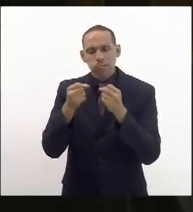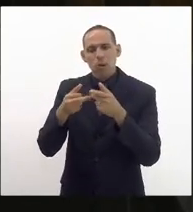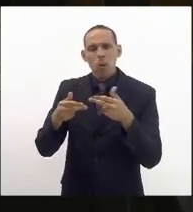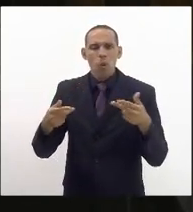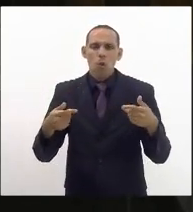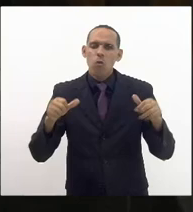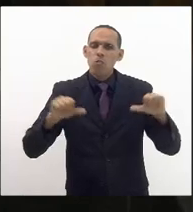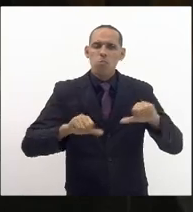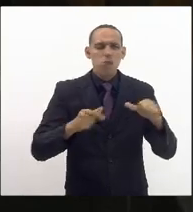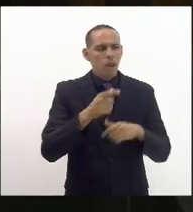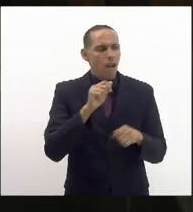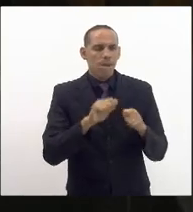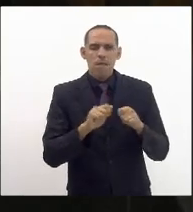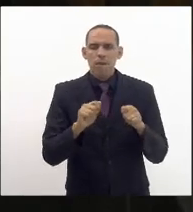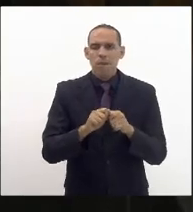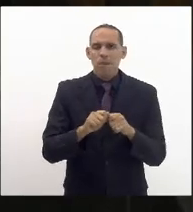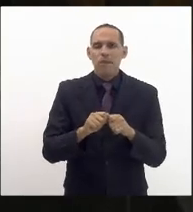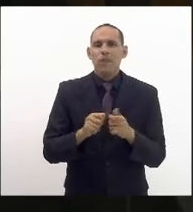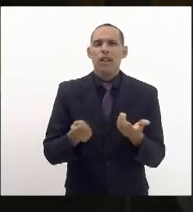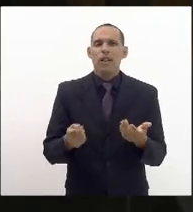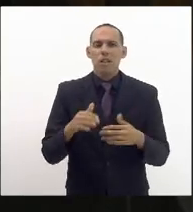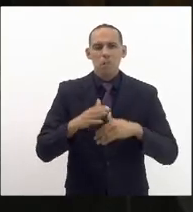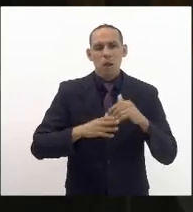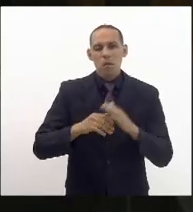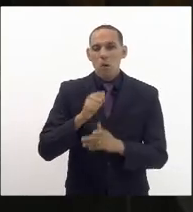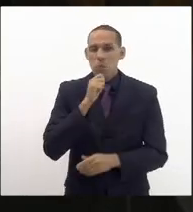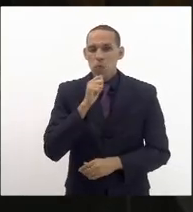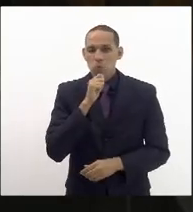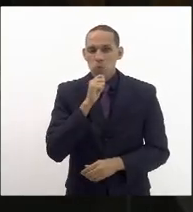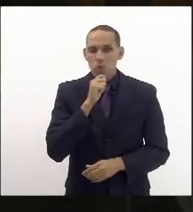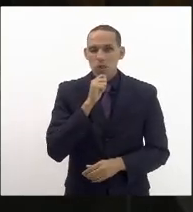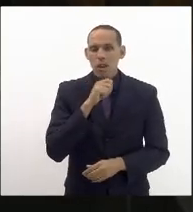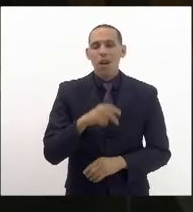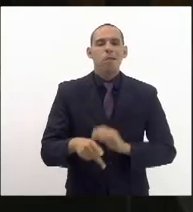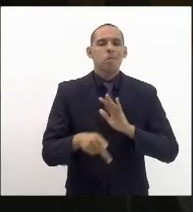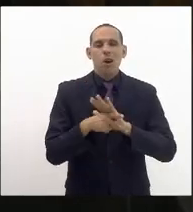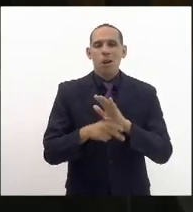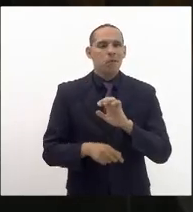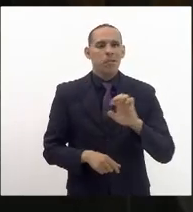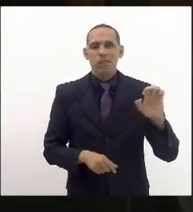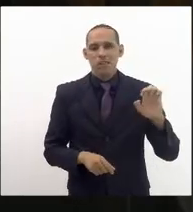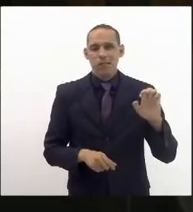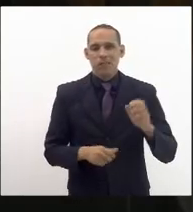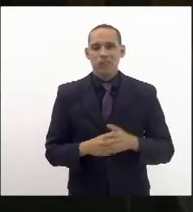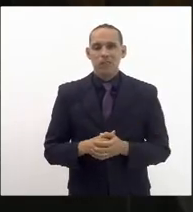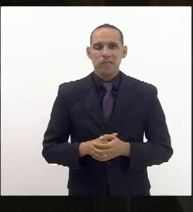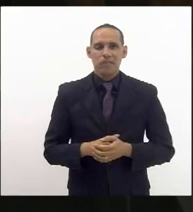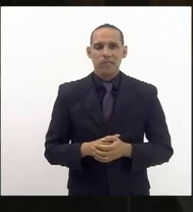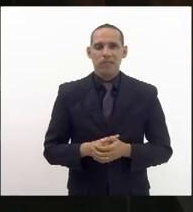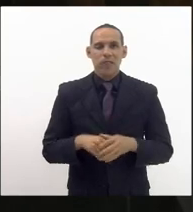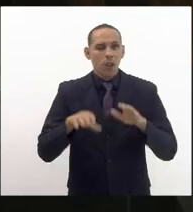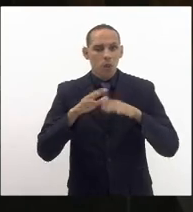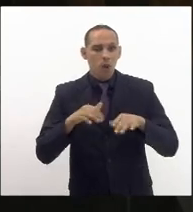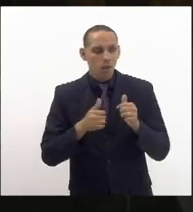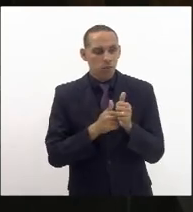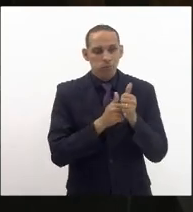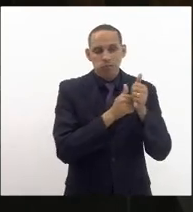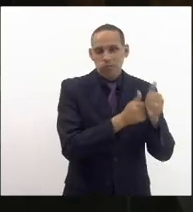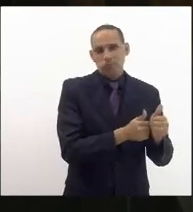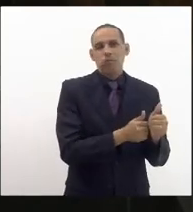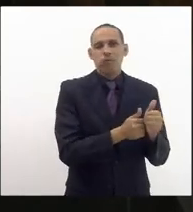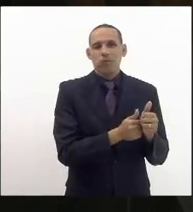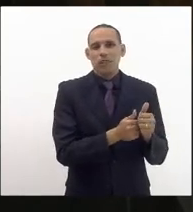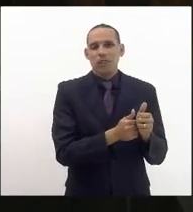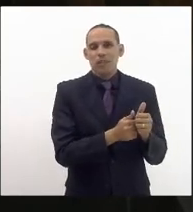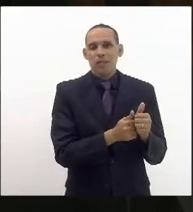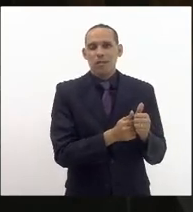tem praticado, toda a incompetência que é peculiar à esquerda, a todos aqueles que o cercam, de